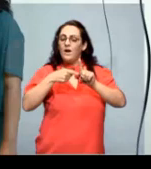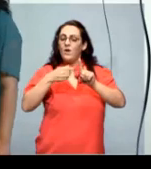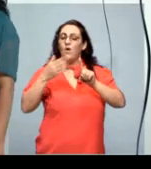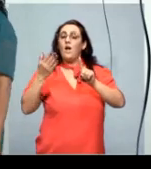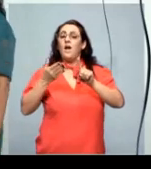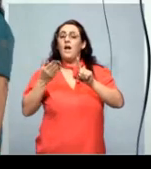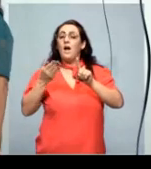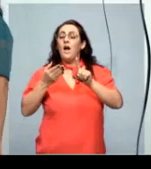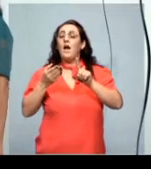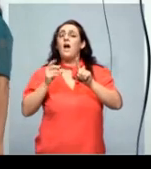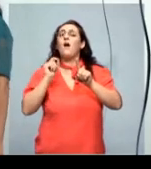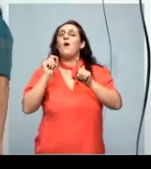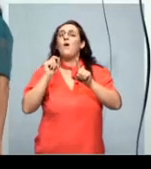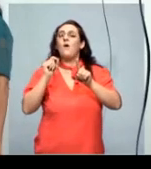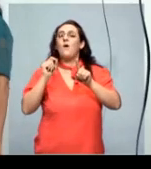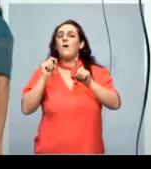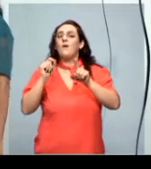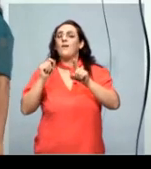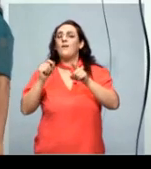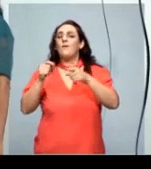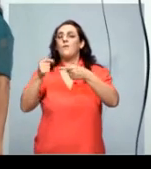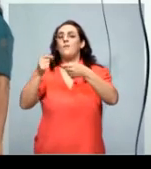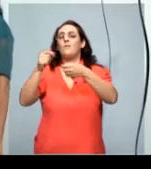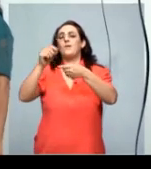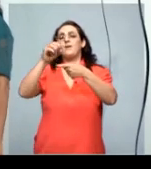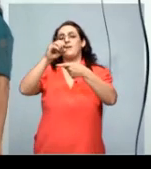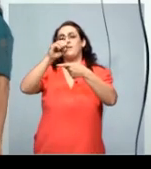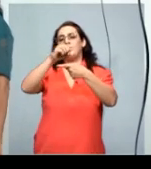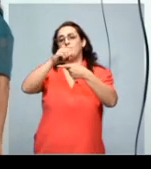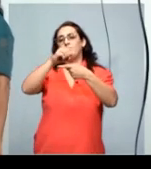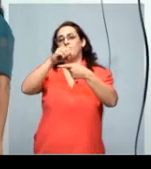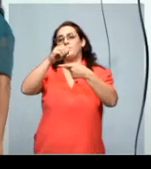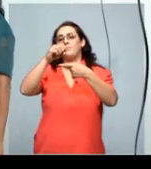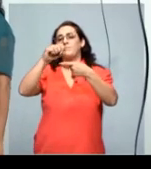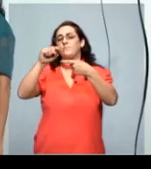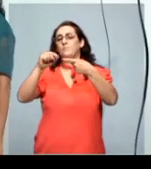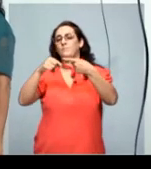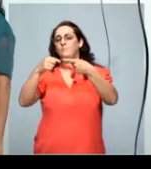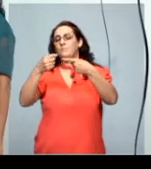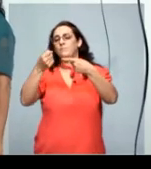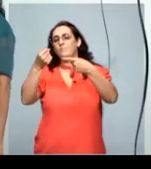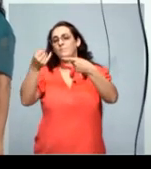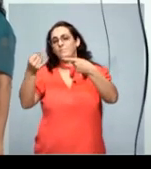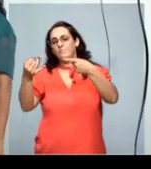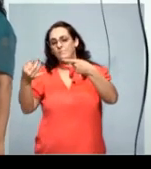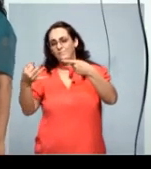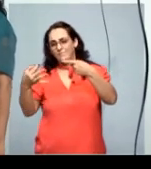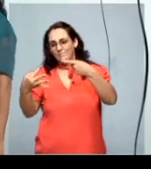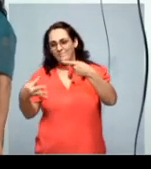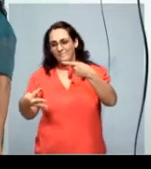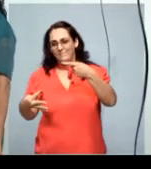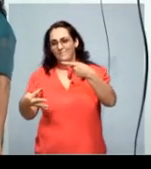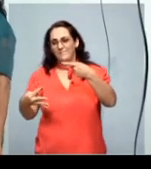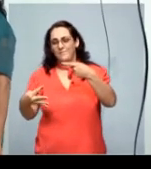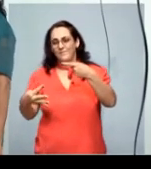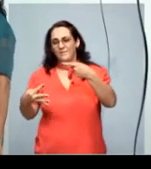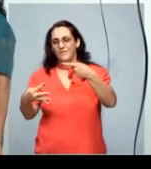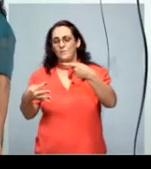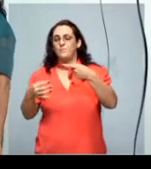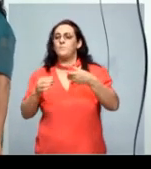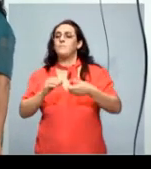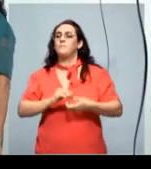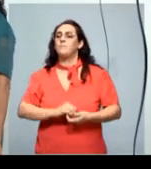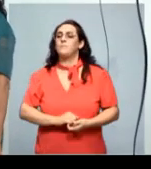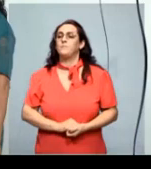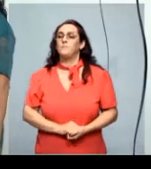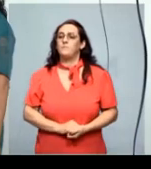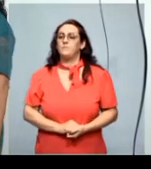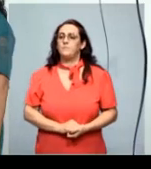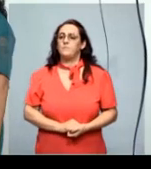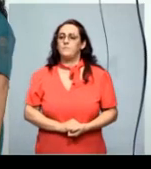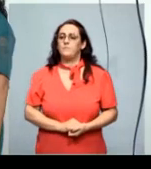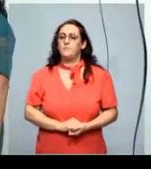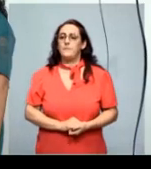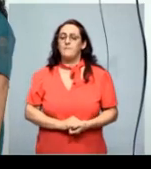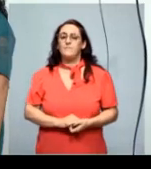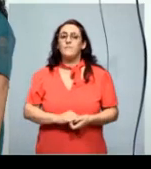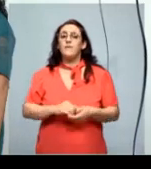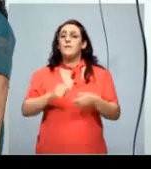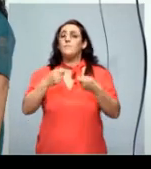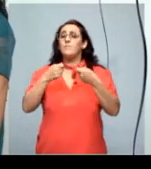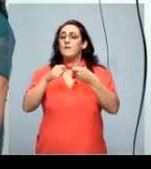para separar a parte decimal. A parte decimal eu